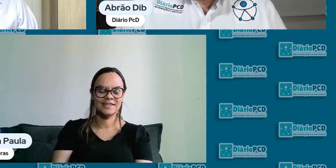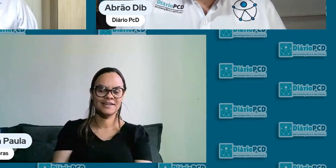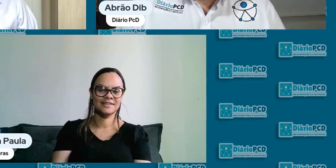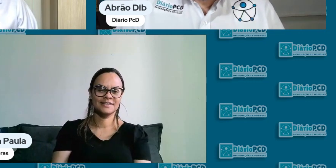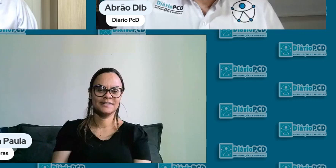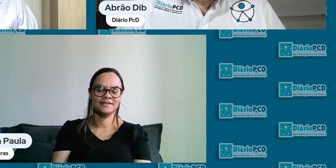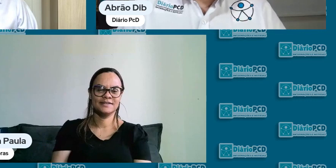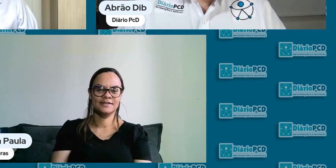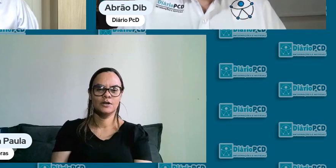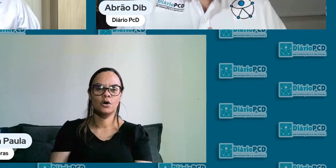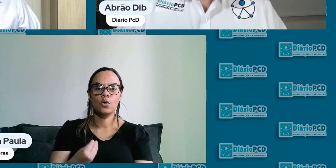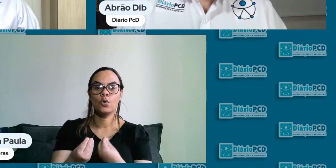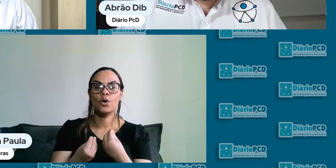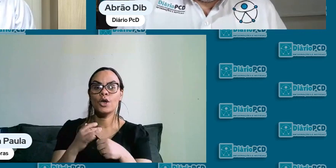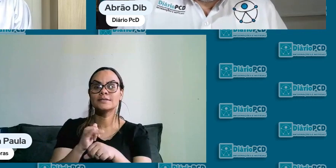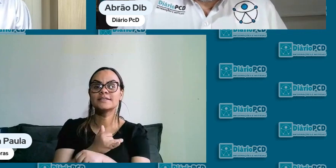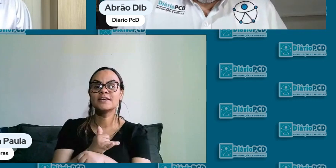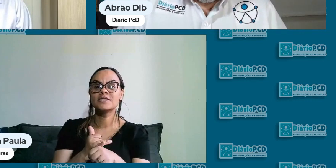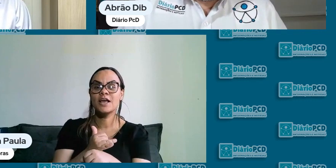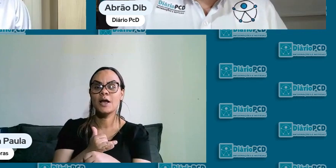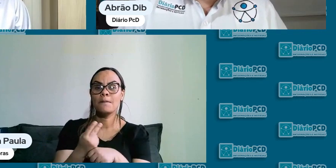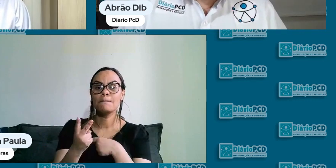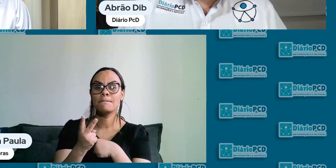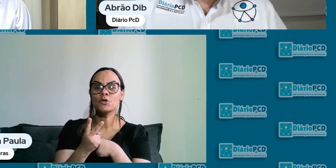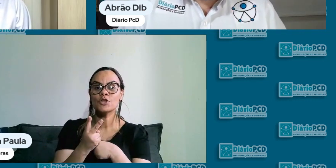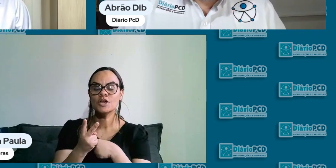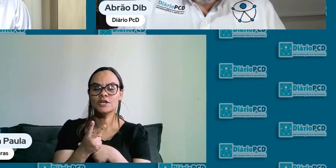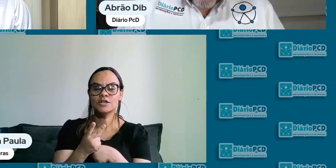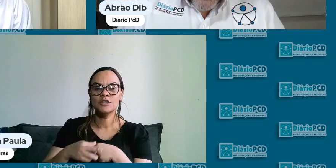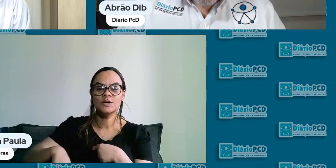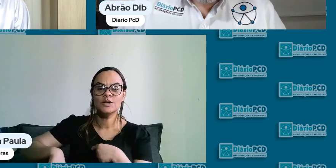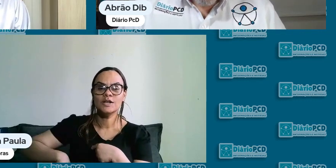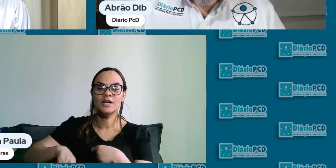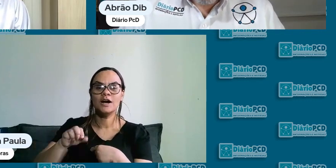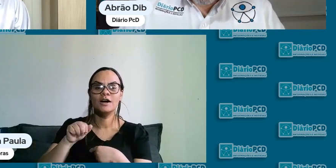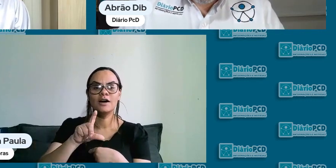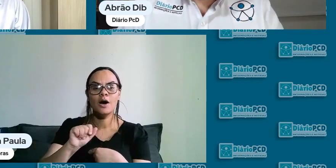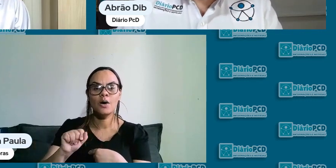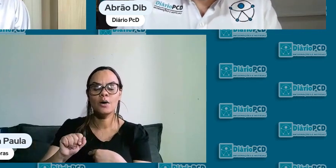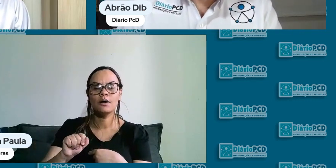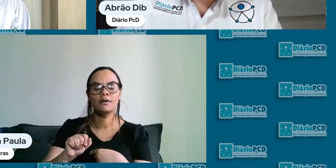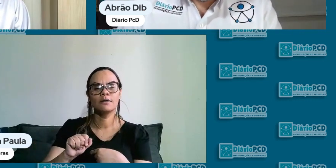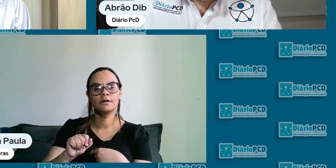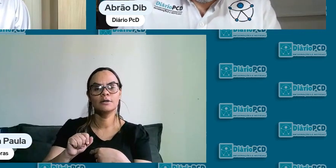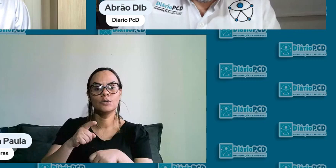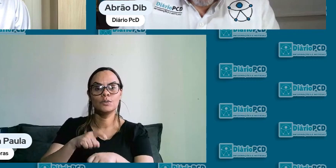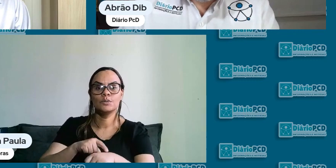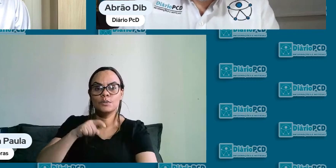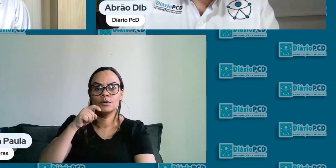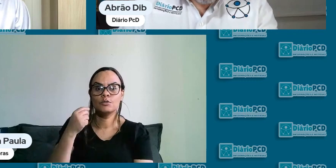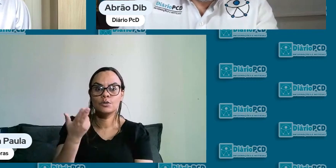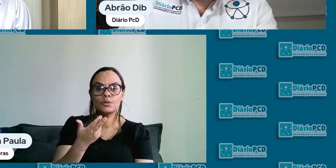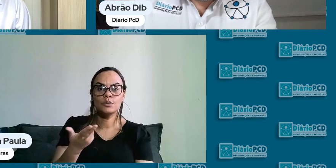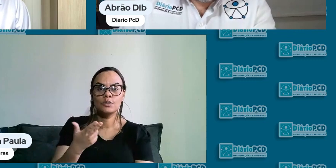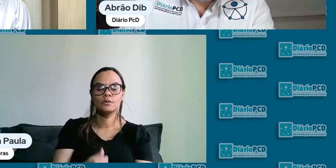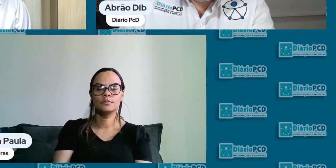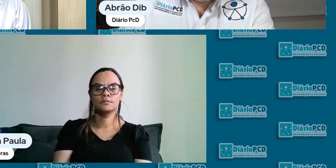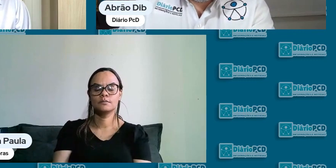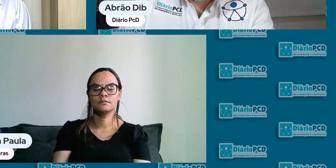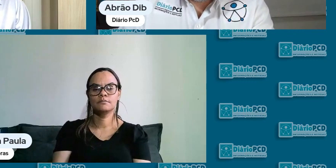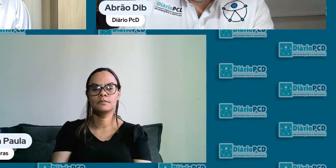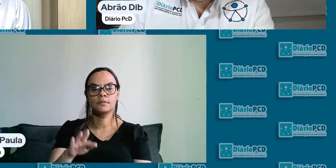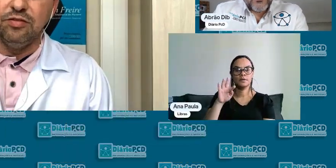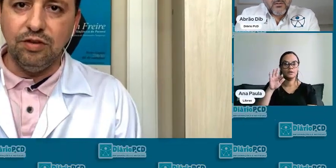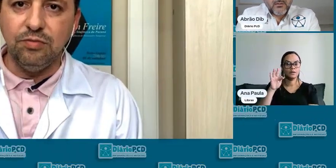principais medidas preventivas que nós devemos tomar, doutor, para não chegar num momento como, por exemplo, chegou o Fausto